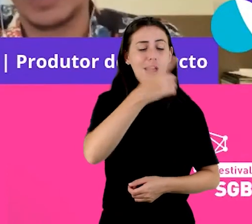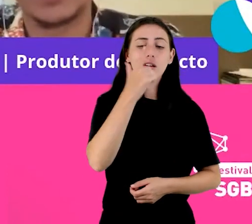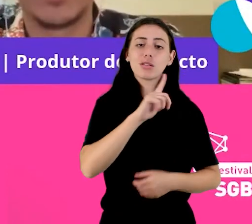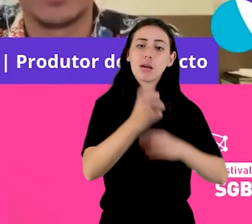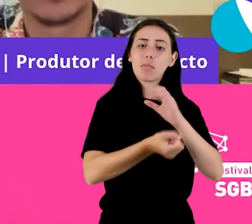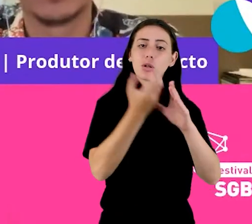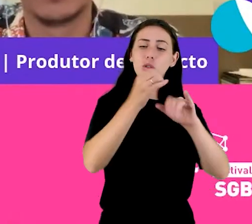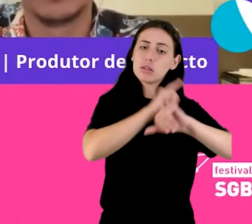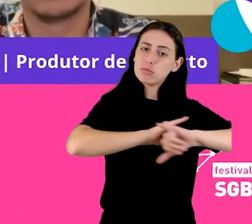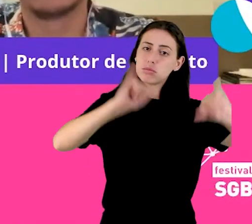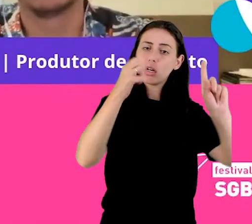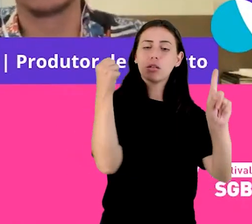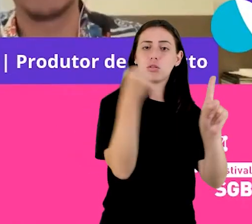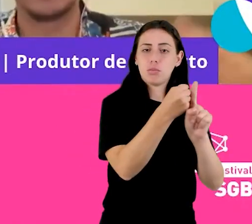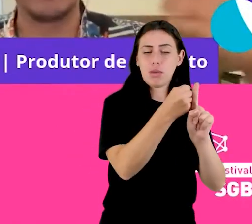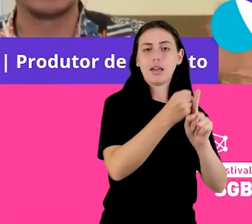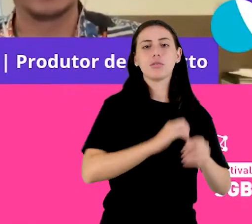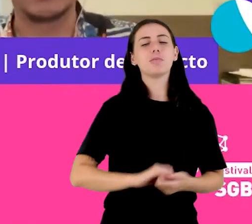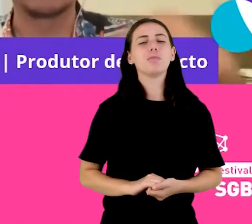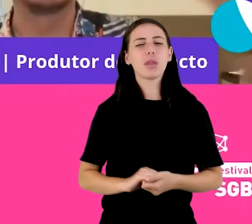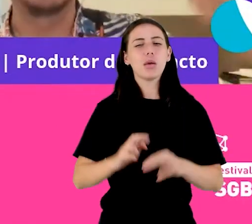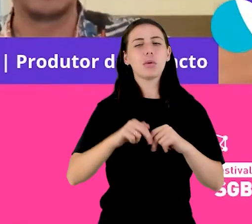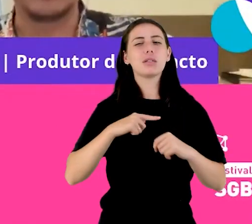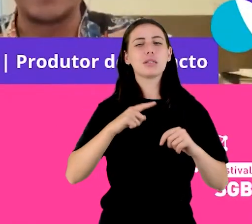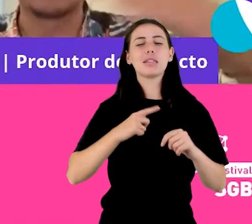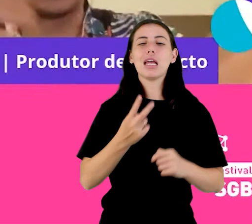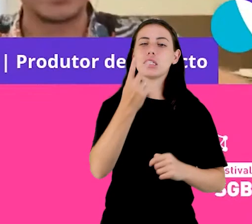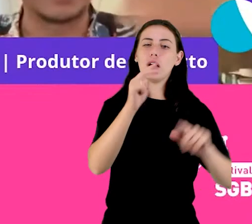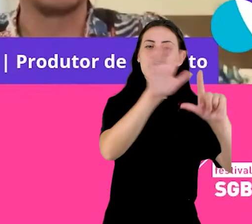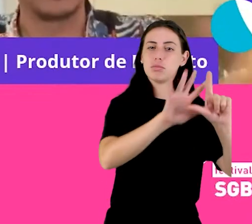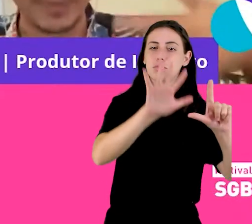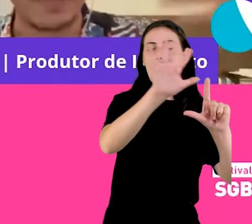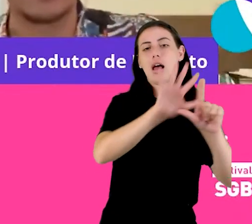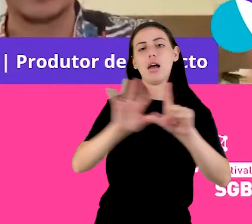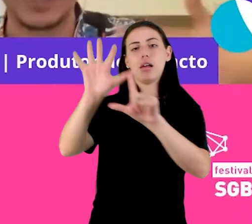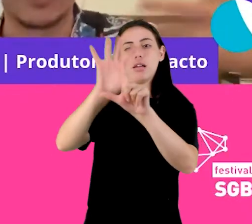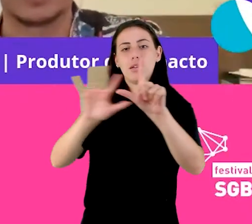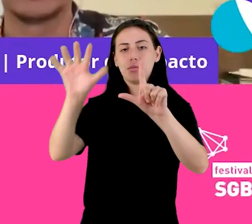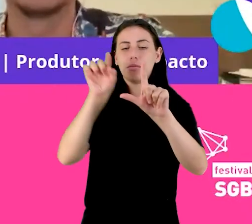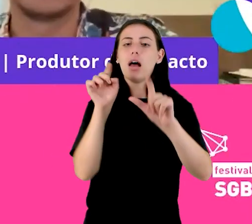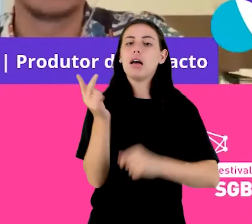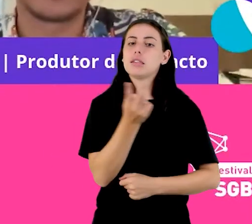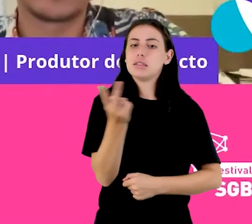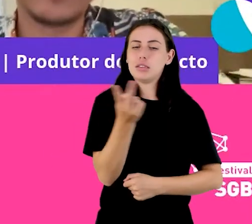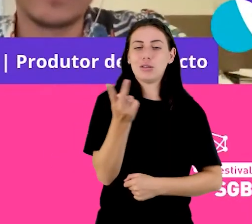você relate público. Então, também é uma maneira. A gente vai falando de um filme e vai abrindo portas para que outros filmes também comecem a circular,